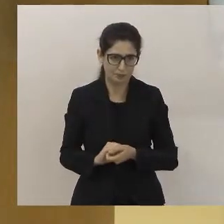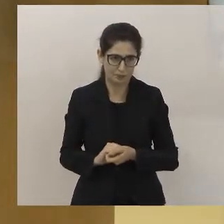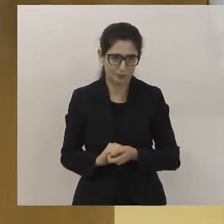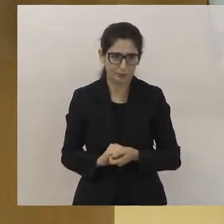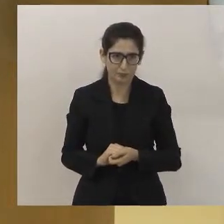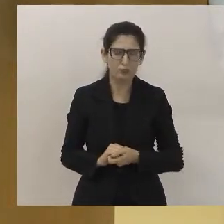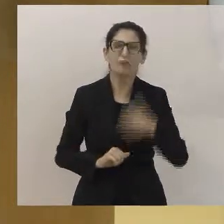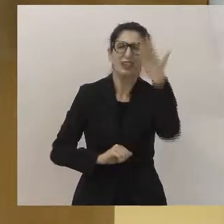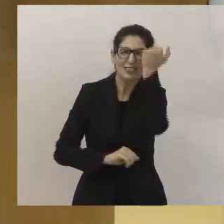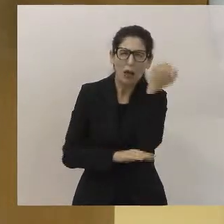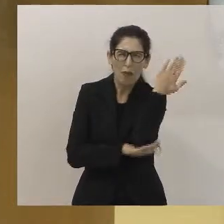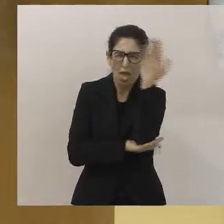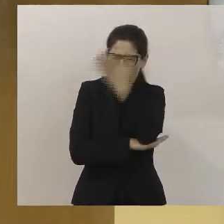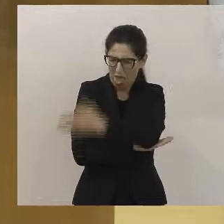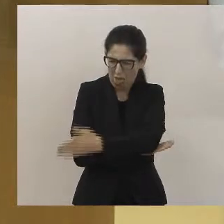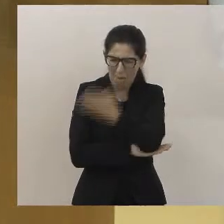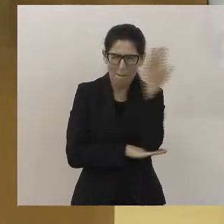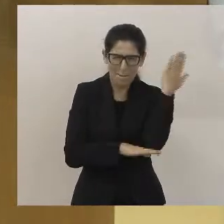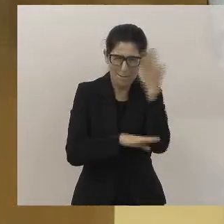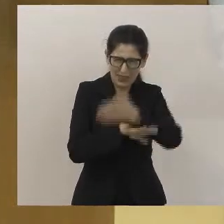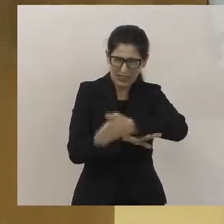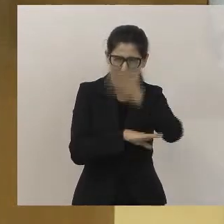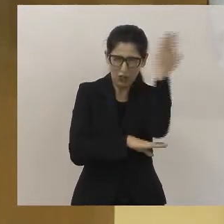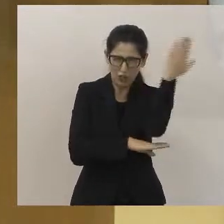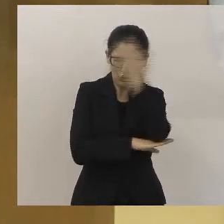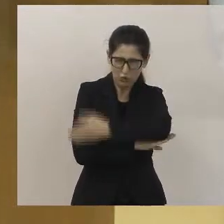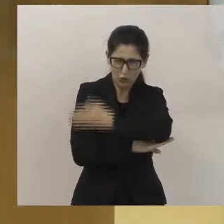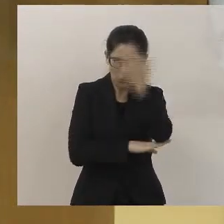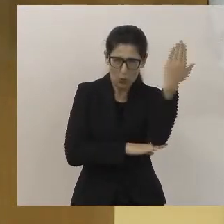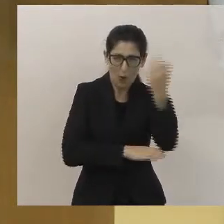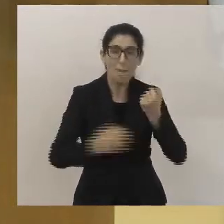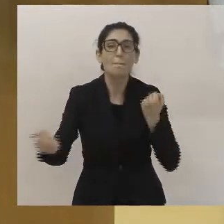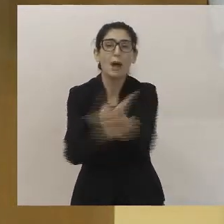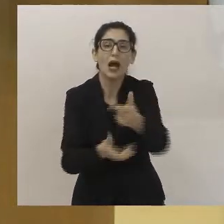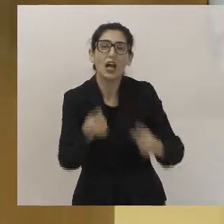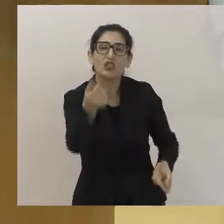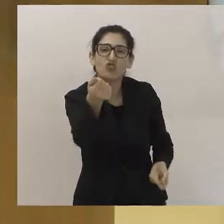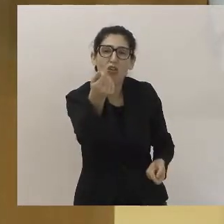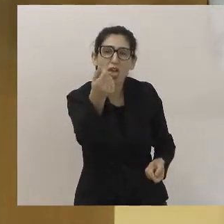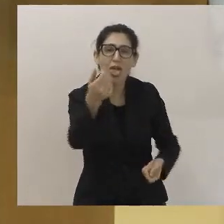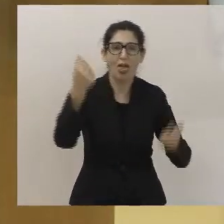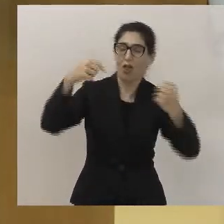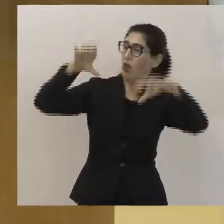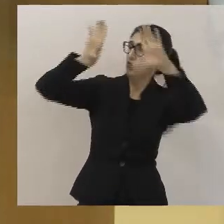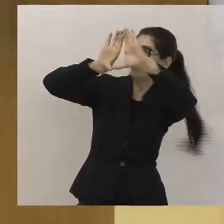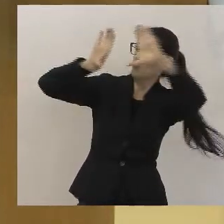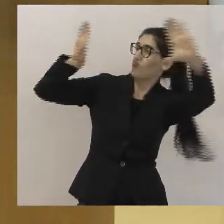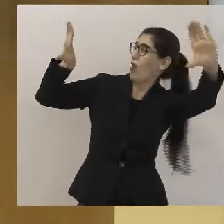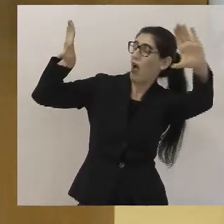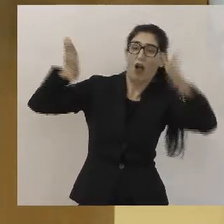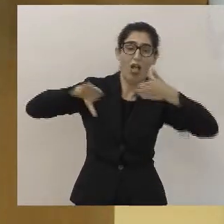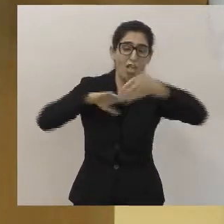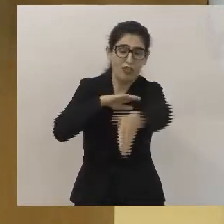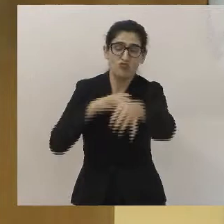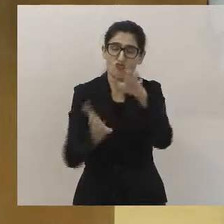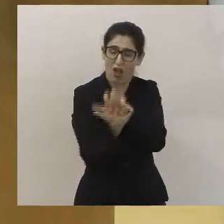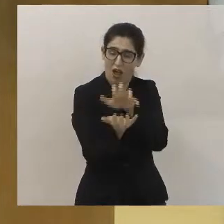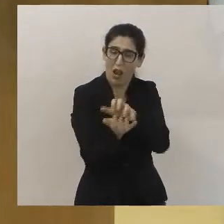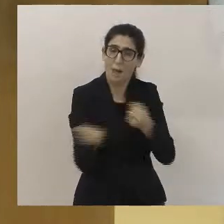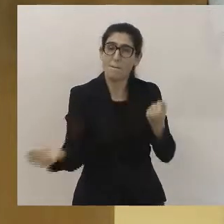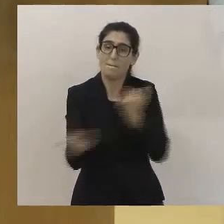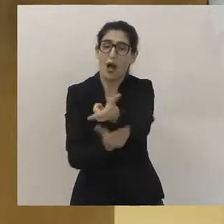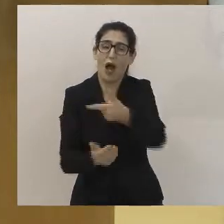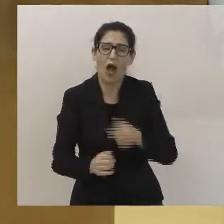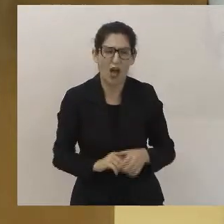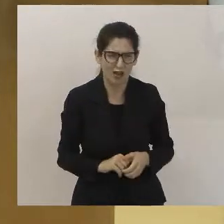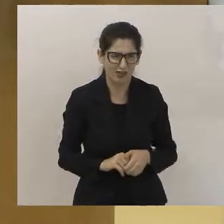pedágio foi colocada uma cabine estendida a placa de jacareí tem que pagar e qual o planejamento